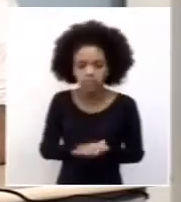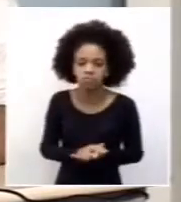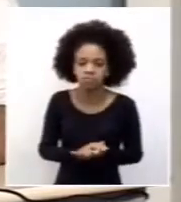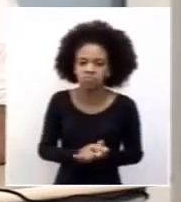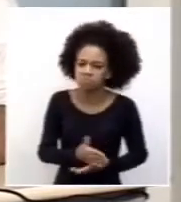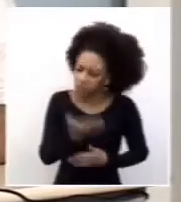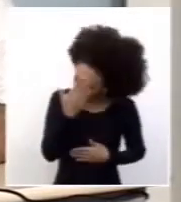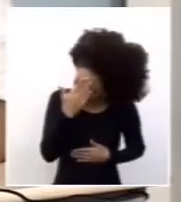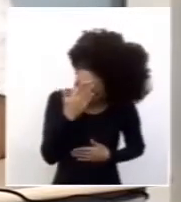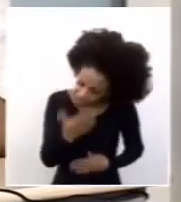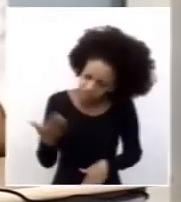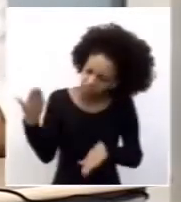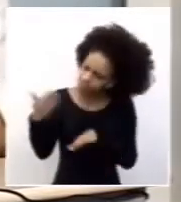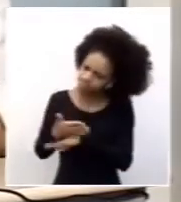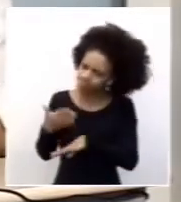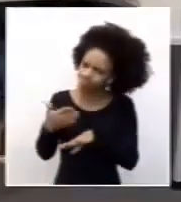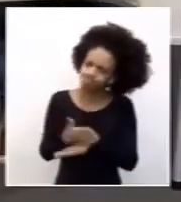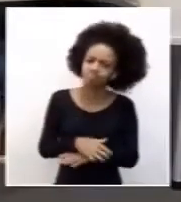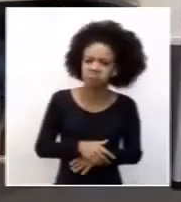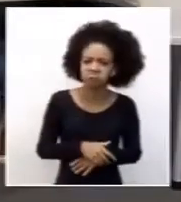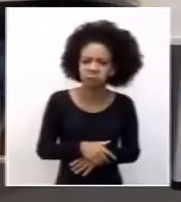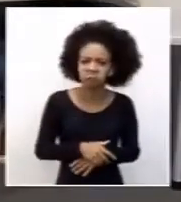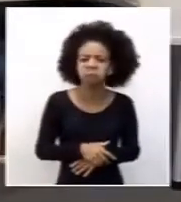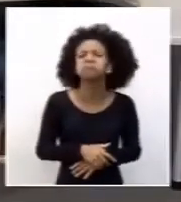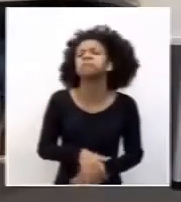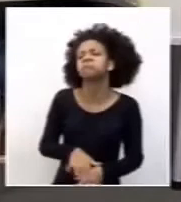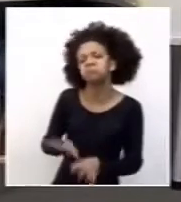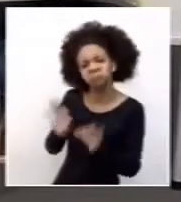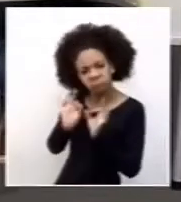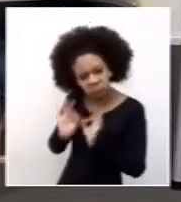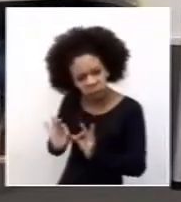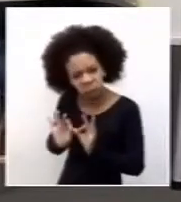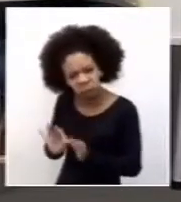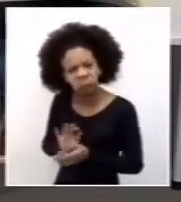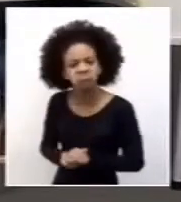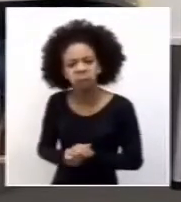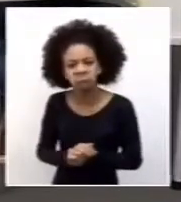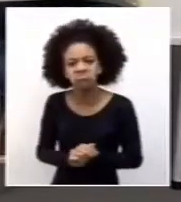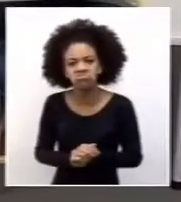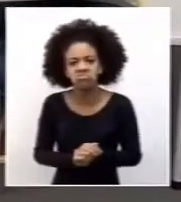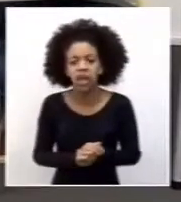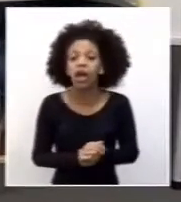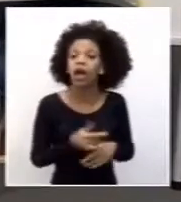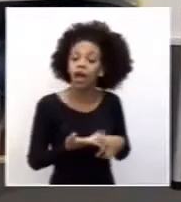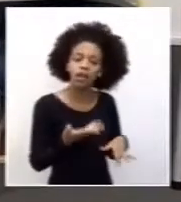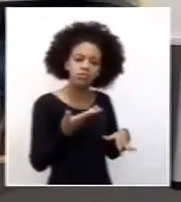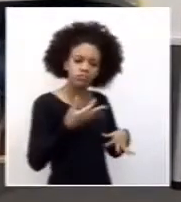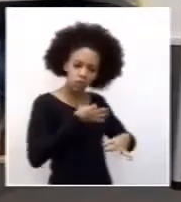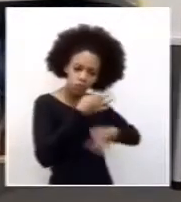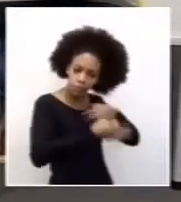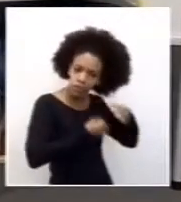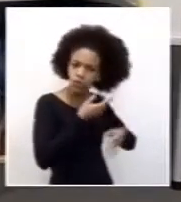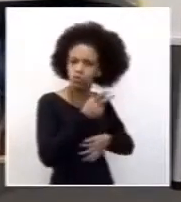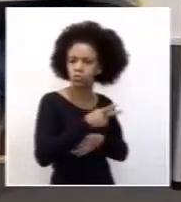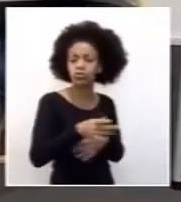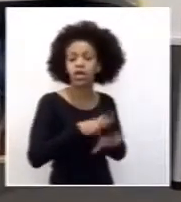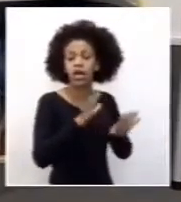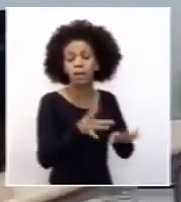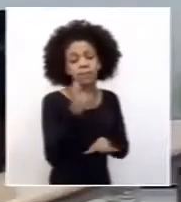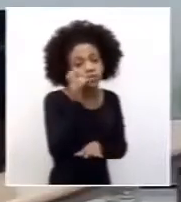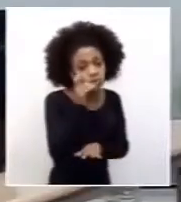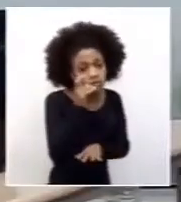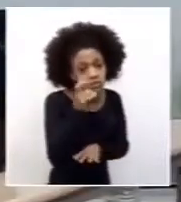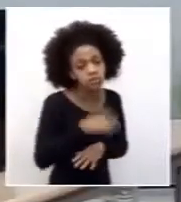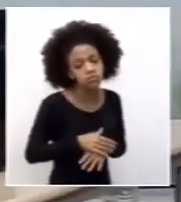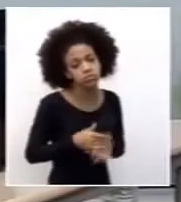participação de vocês, hein? Nossa, ótimo, hein, Bruno, essas considerações dos professores, né? Uma coisa interessante